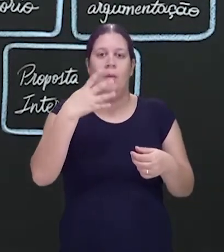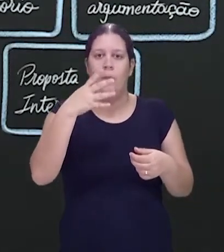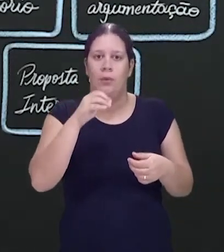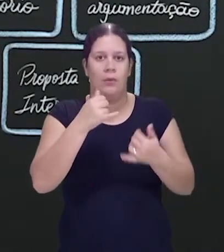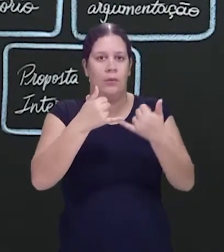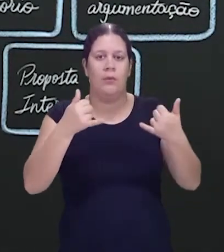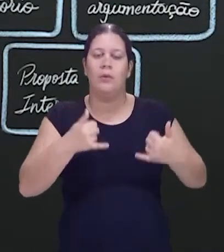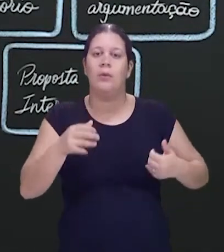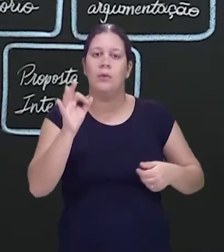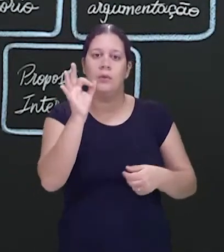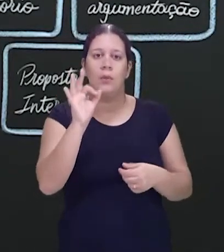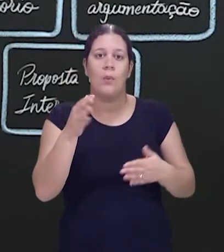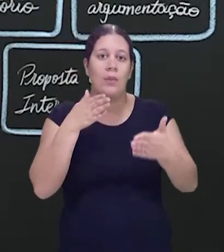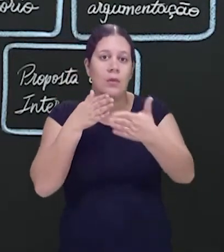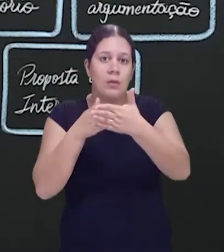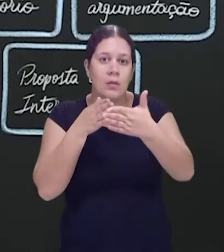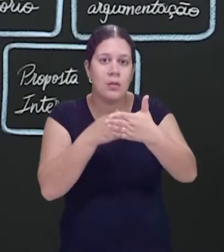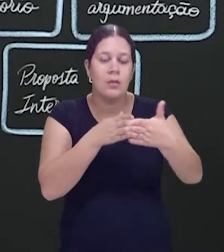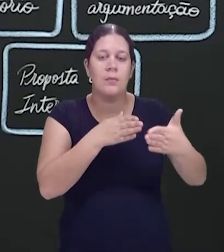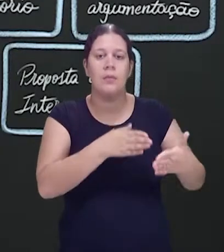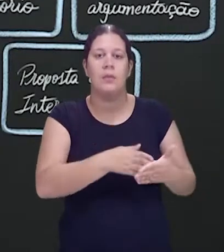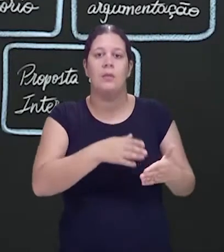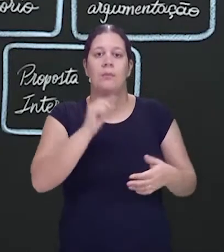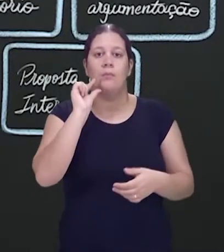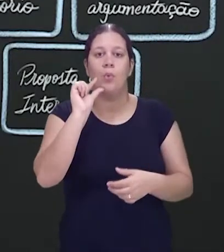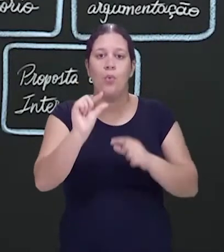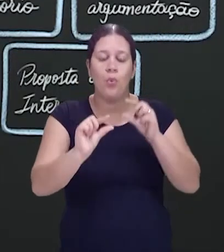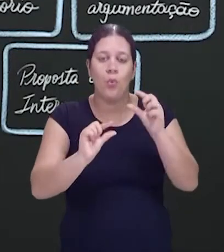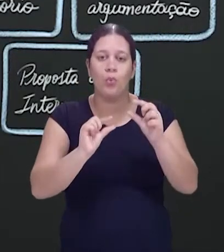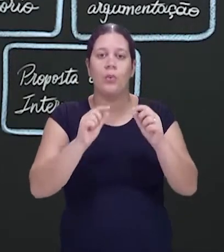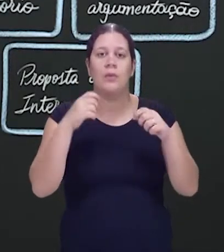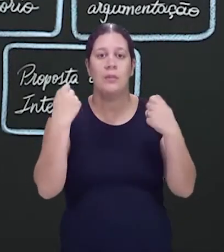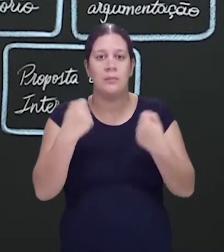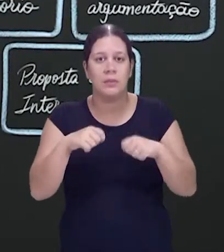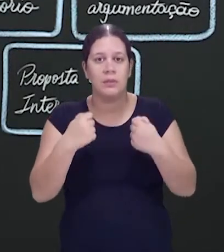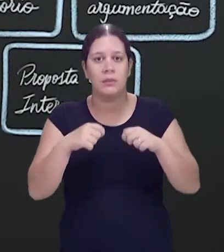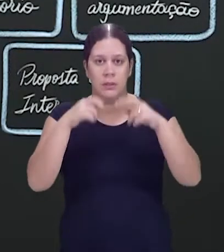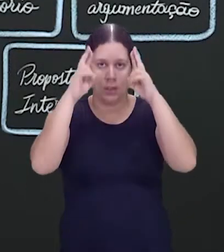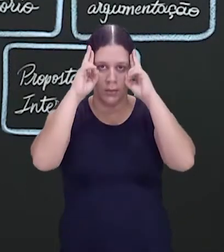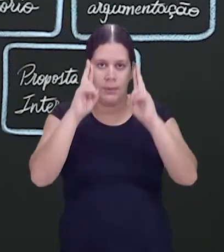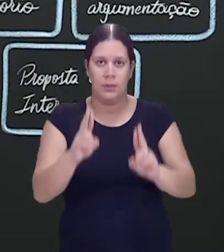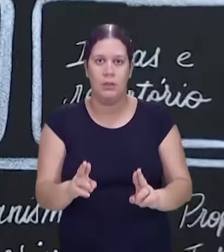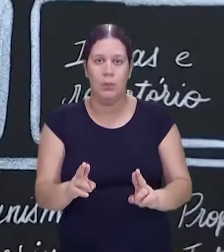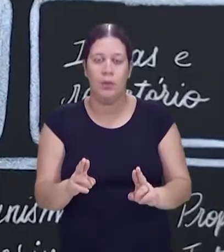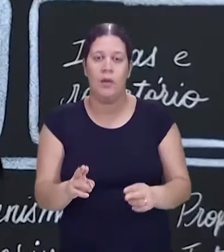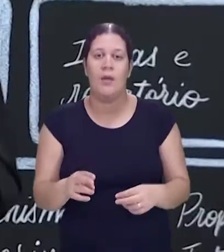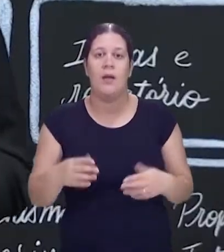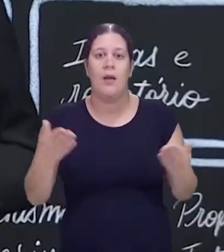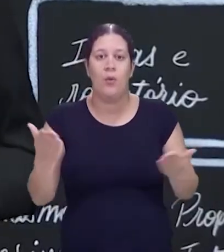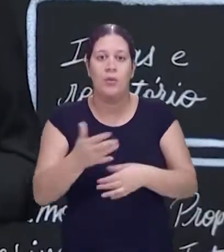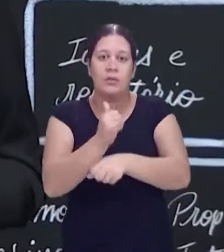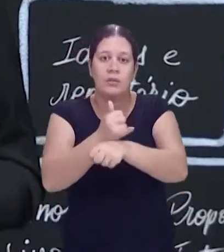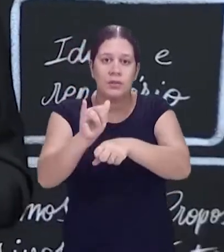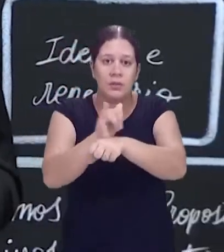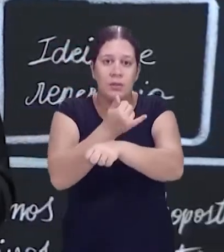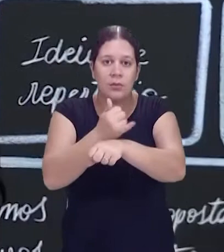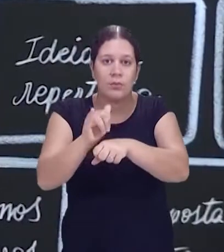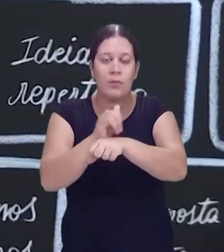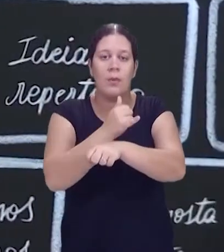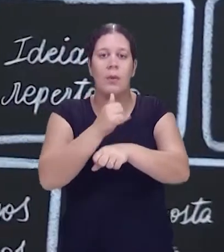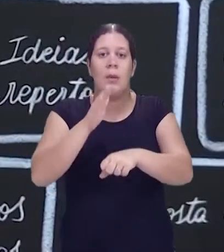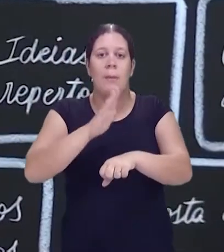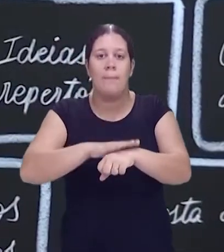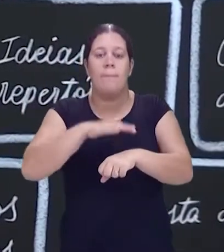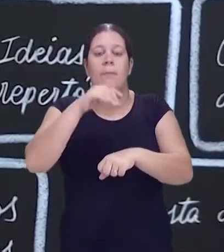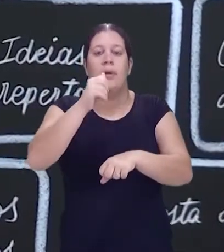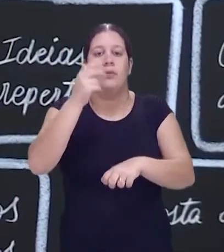Então isso impõe a você um limite rígido de espaço que precisa ser respeitado. Entre as estratégias argumentativas